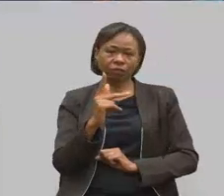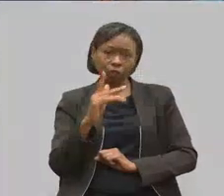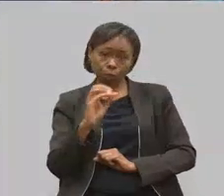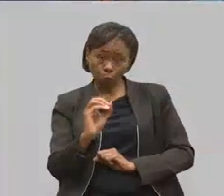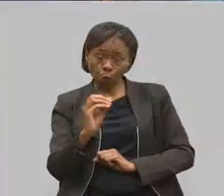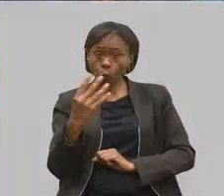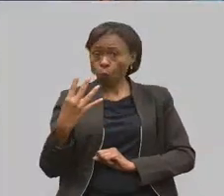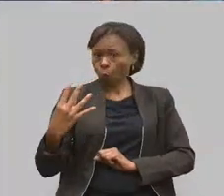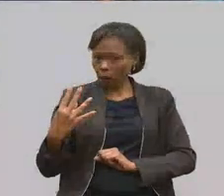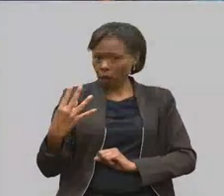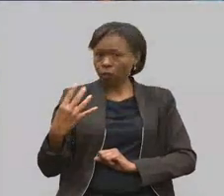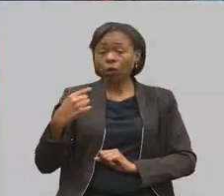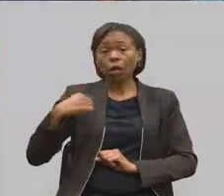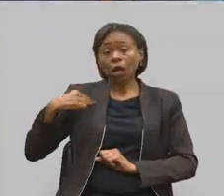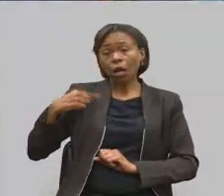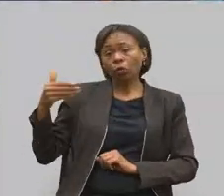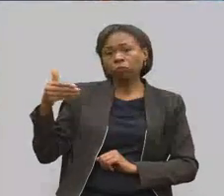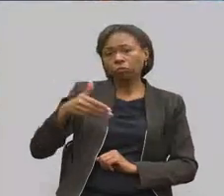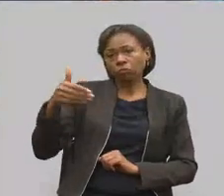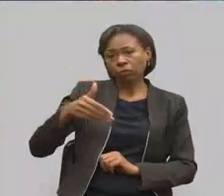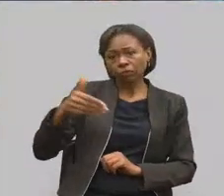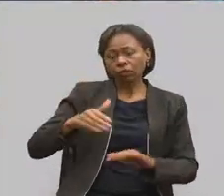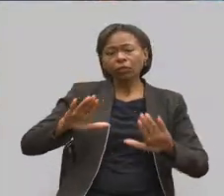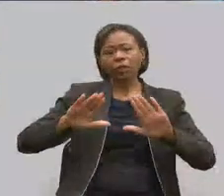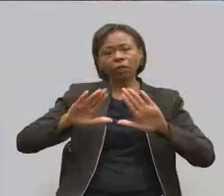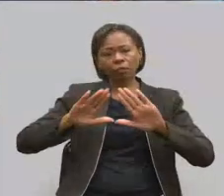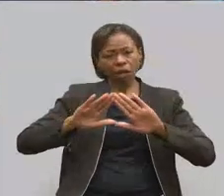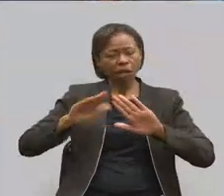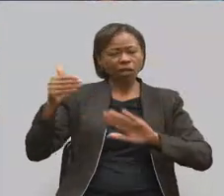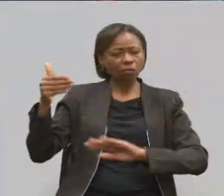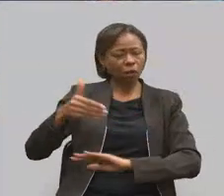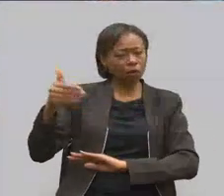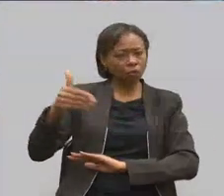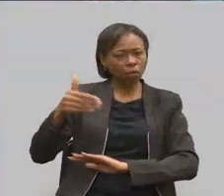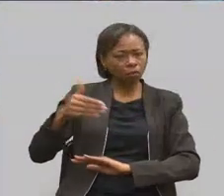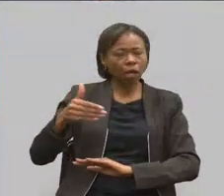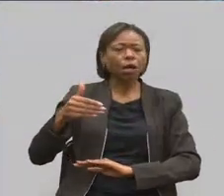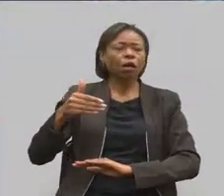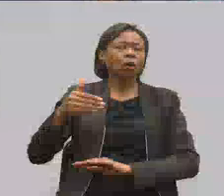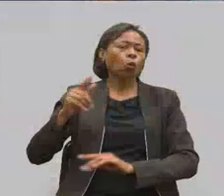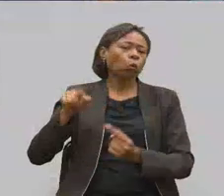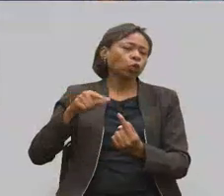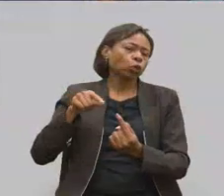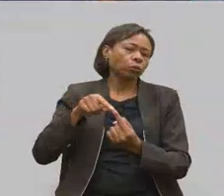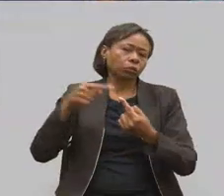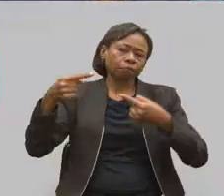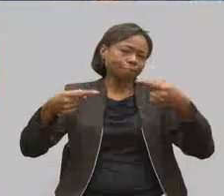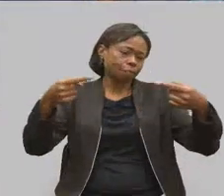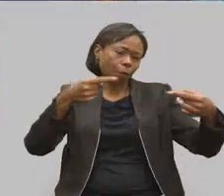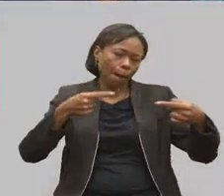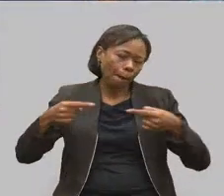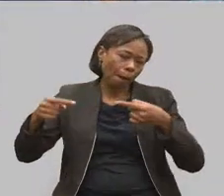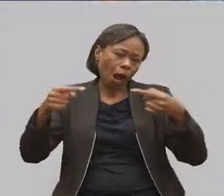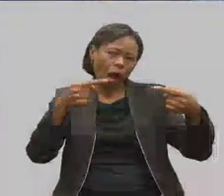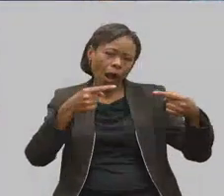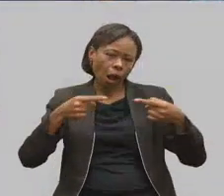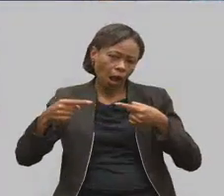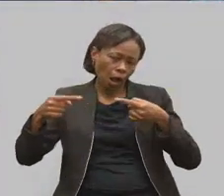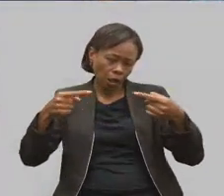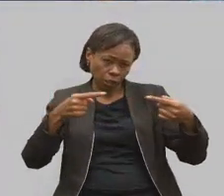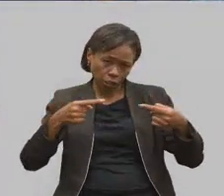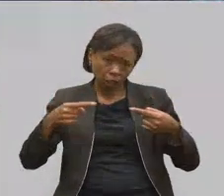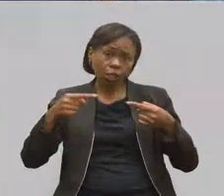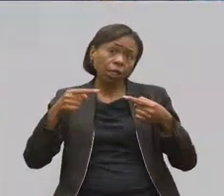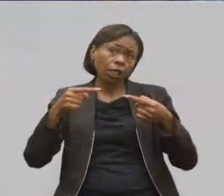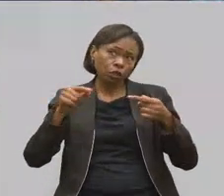frequenta essa Assembleia aqui sempre para discutir assuntos né políticos de interesse das nossas profissões de